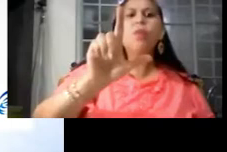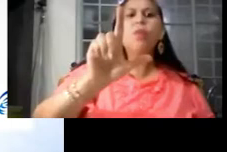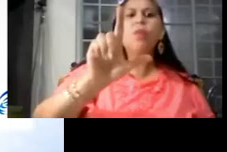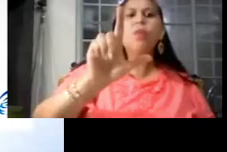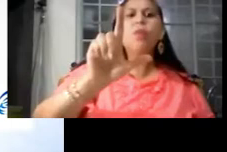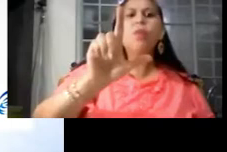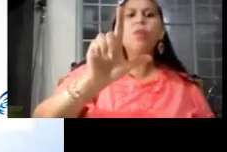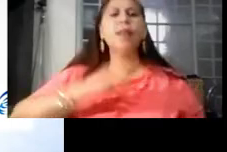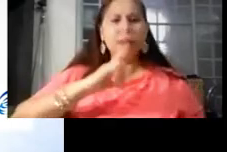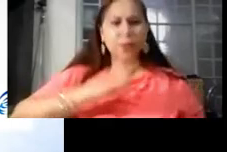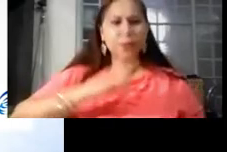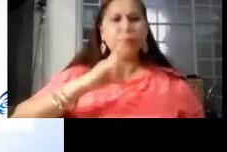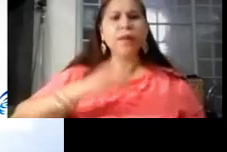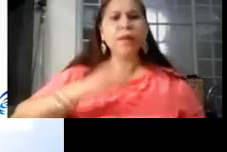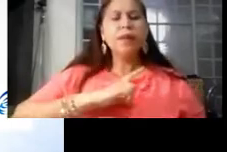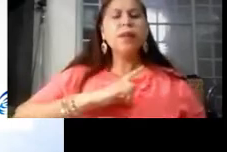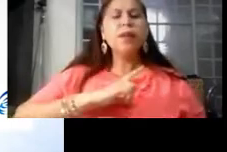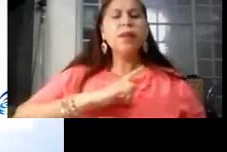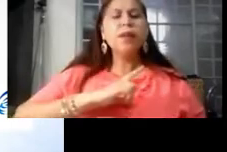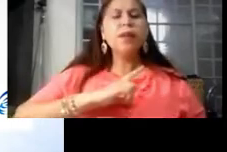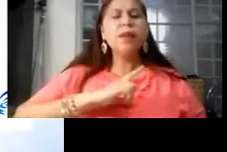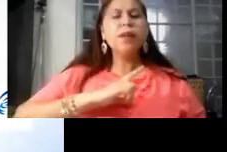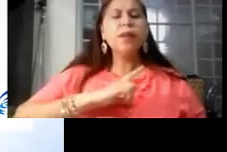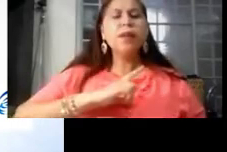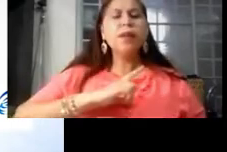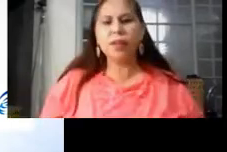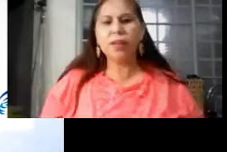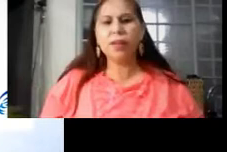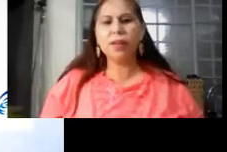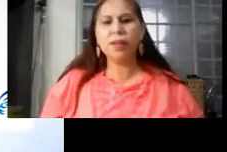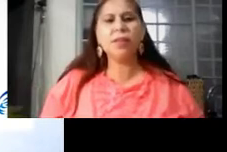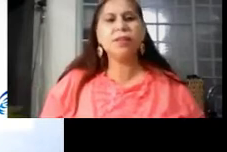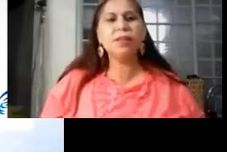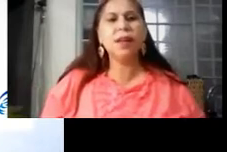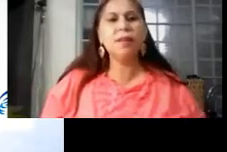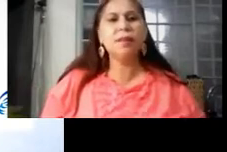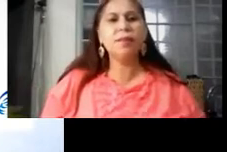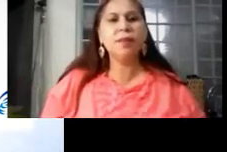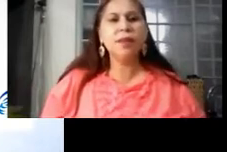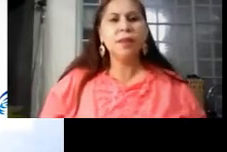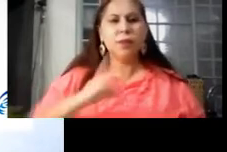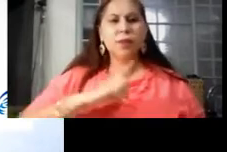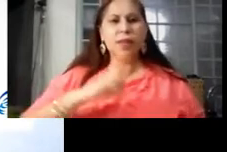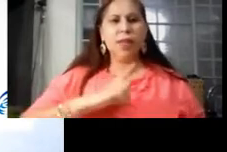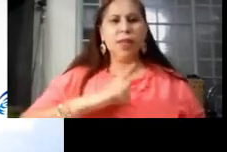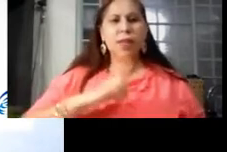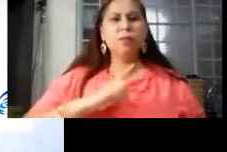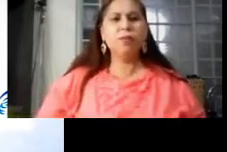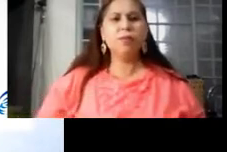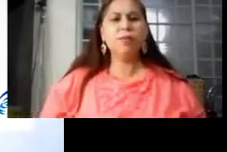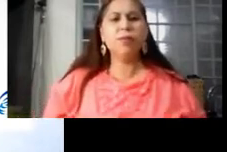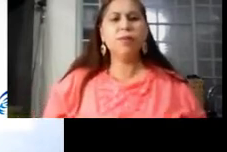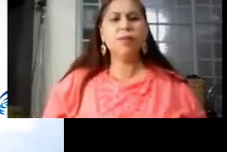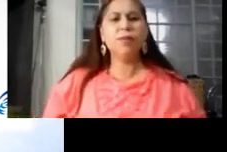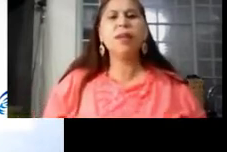o sinal de ter. Eu tenho. E eu não tenho. Como que eu faria? Alguém quer se arriscar? Eu tenho. Isso